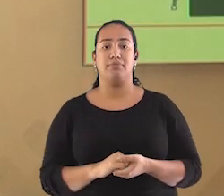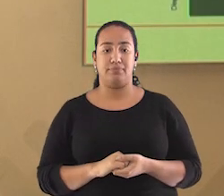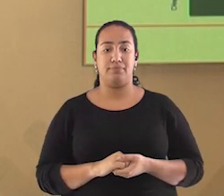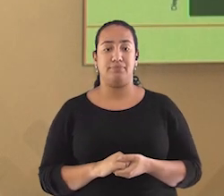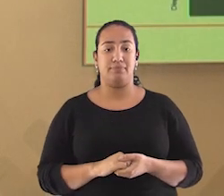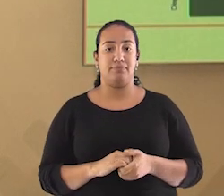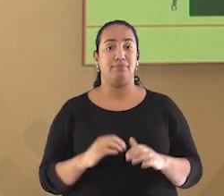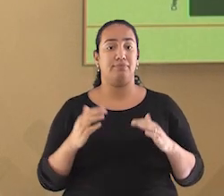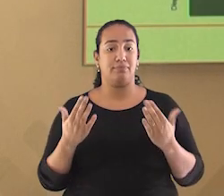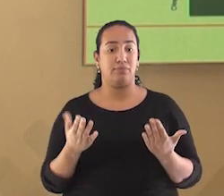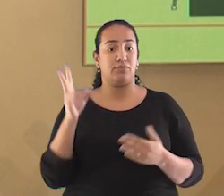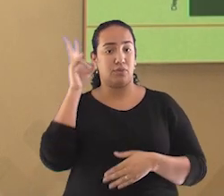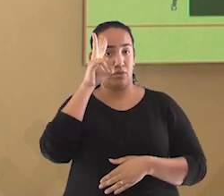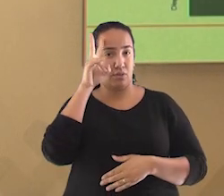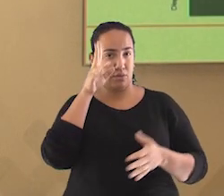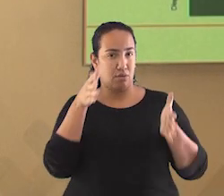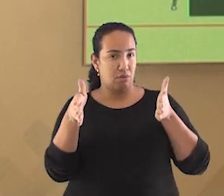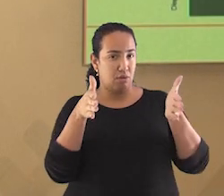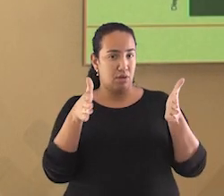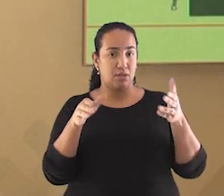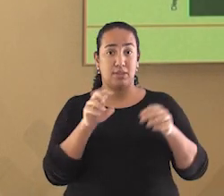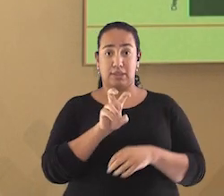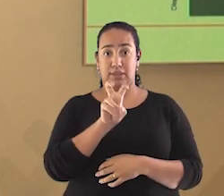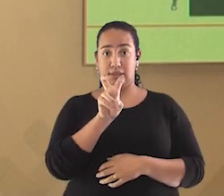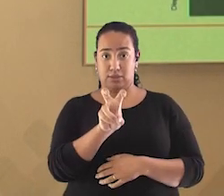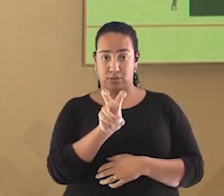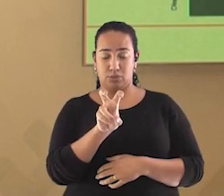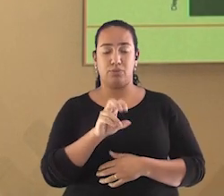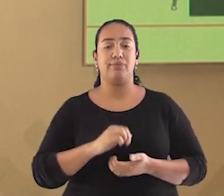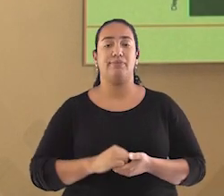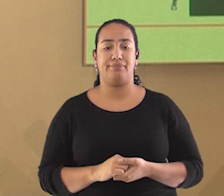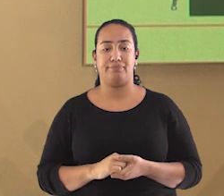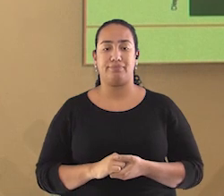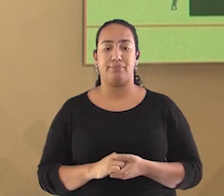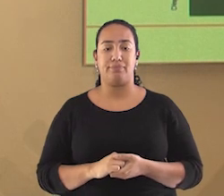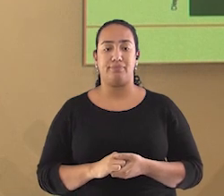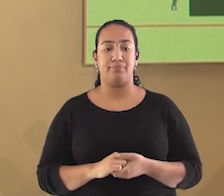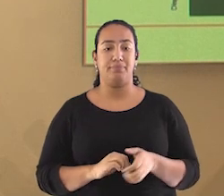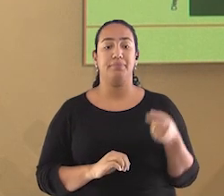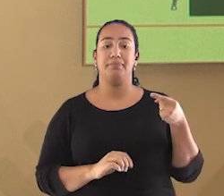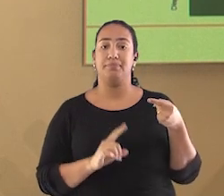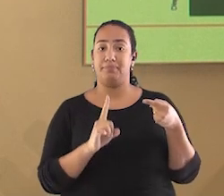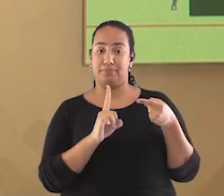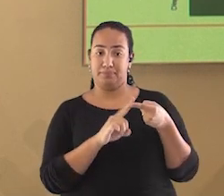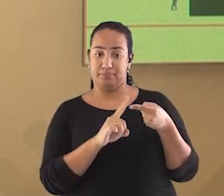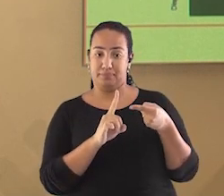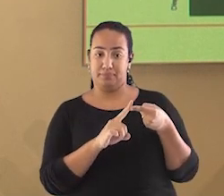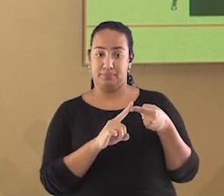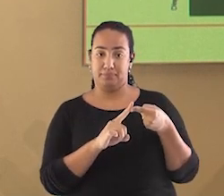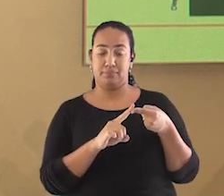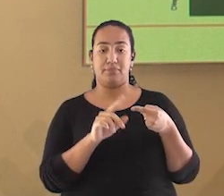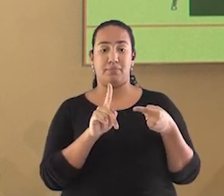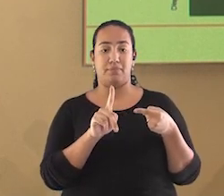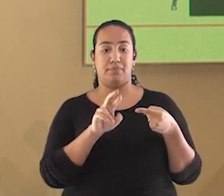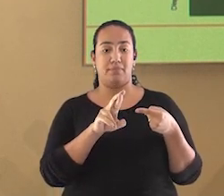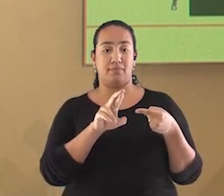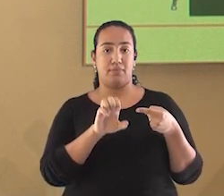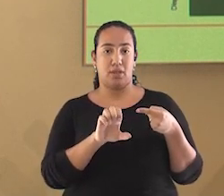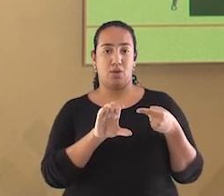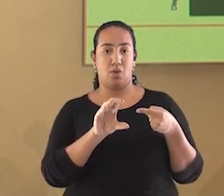grega é compreendida em 5 períodos criados pelos historiadores, que são o período